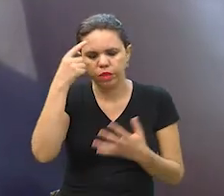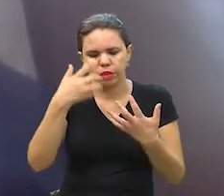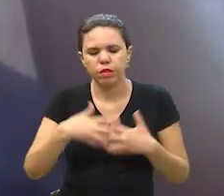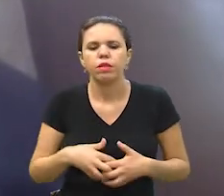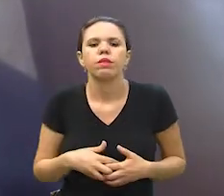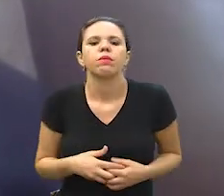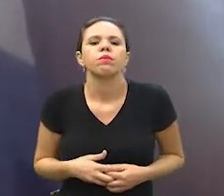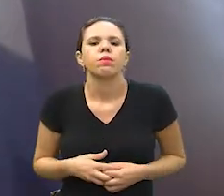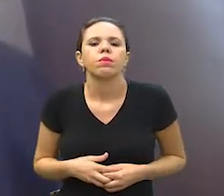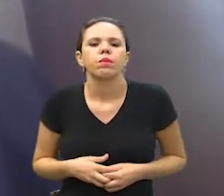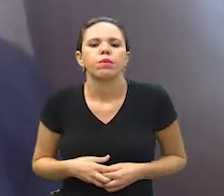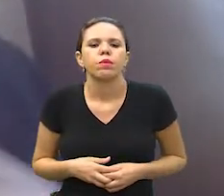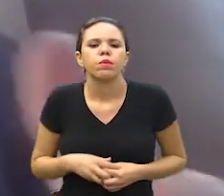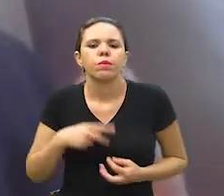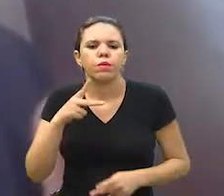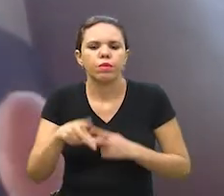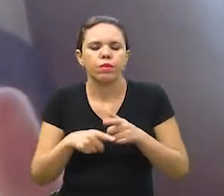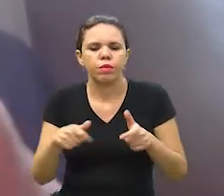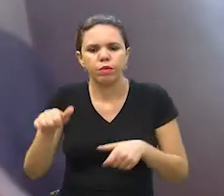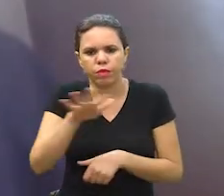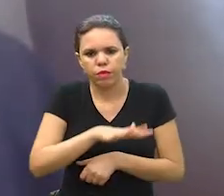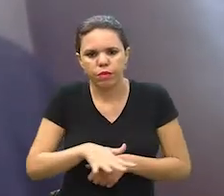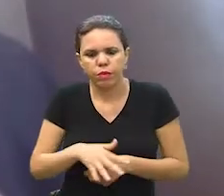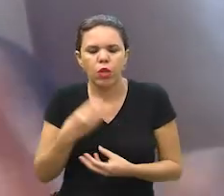pensar a população no